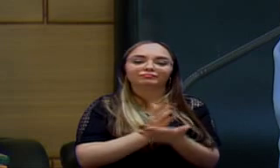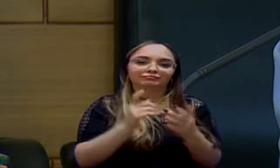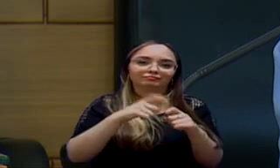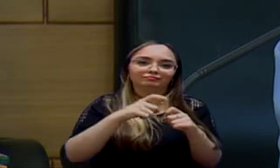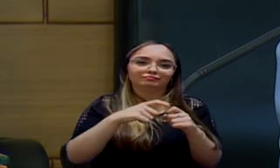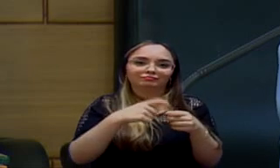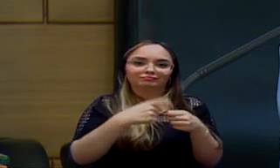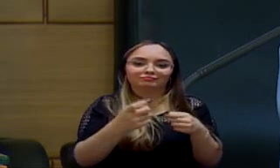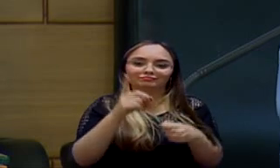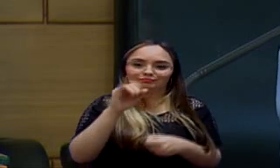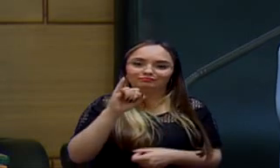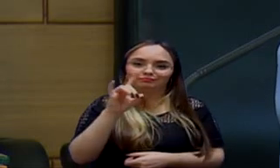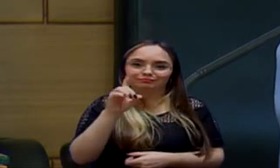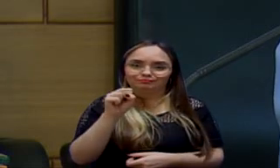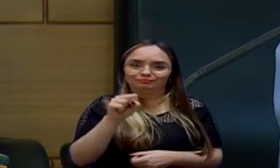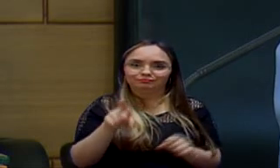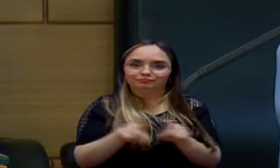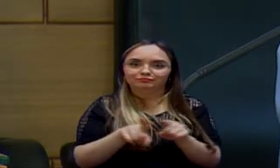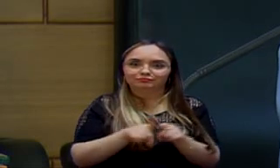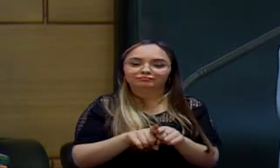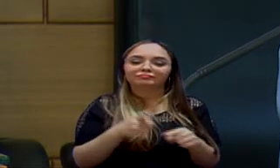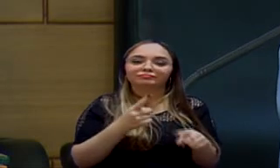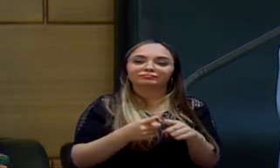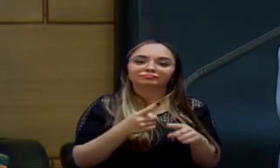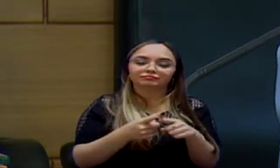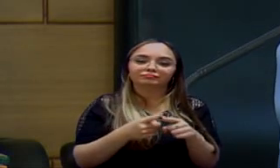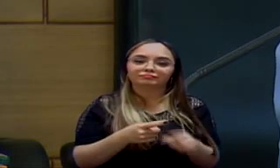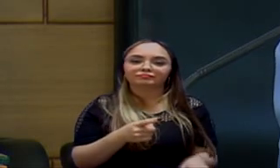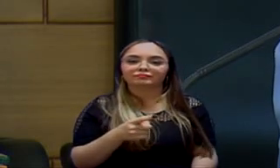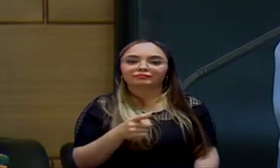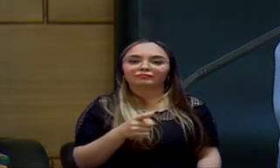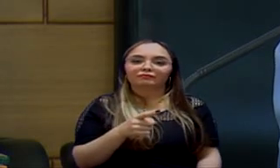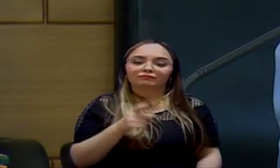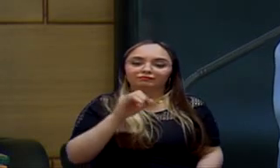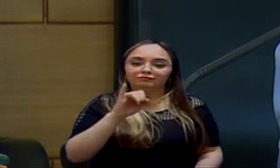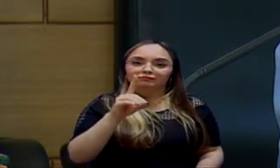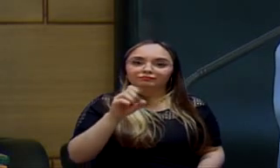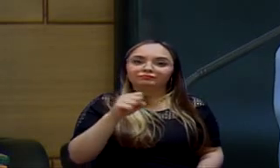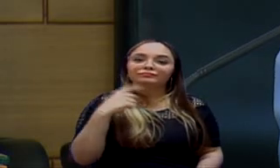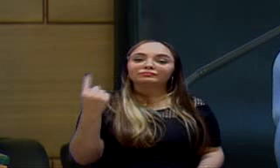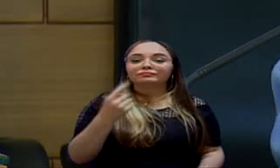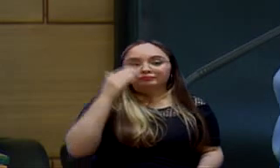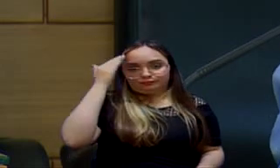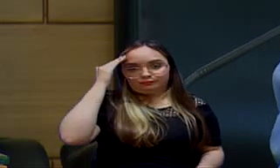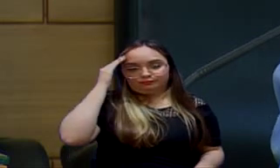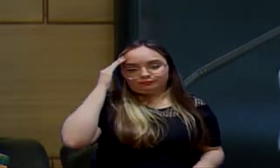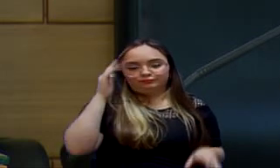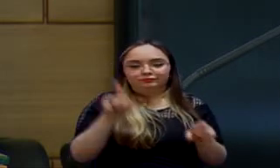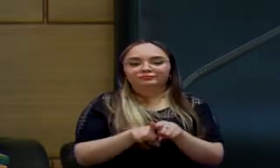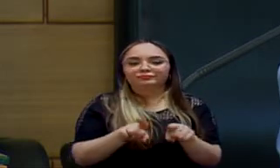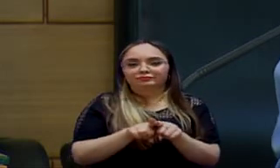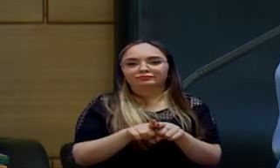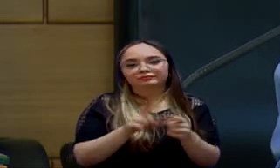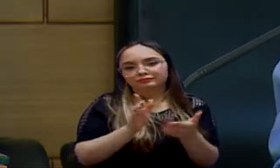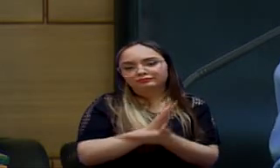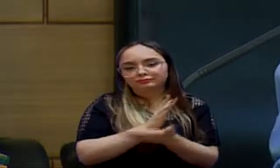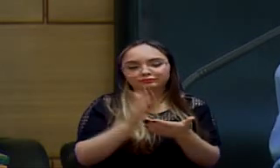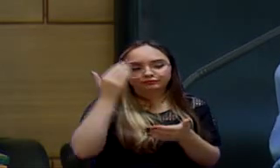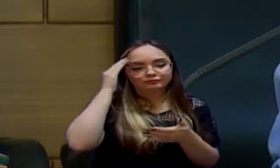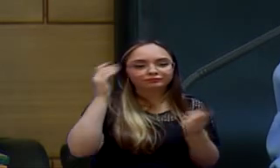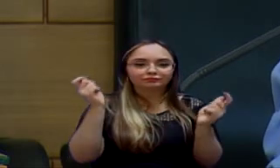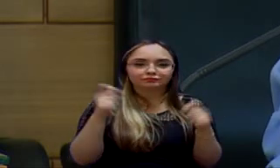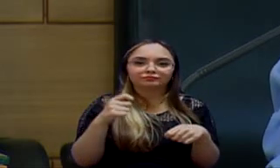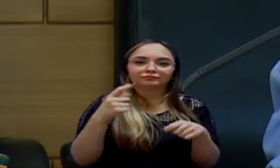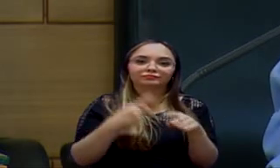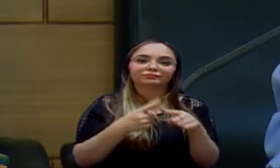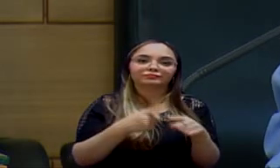essa história do ids porque foi uma proatividade de 10 que nós entendemos até certo ponto saudável